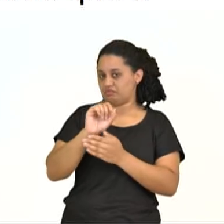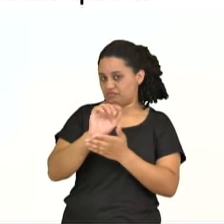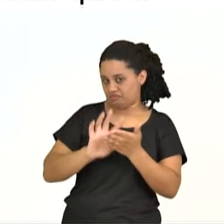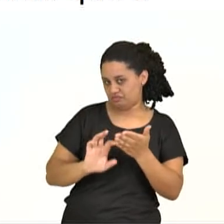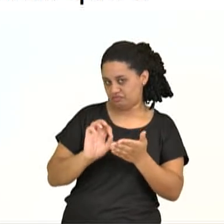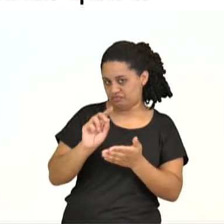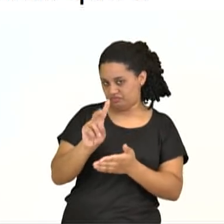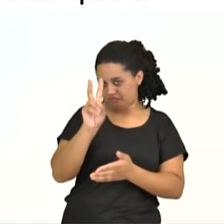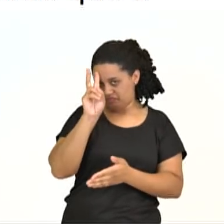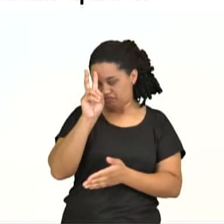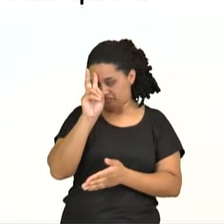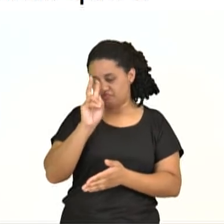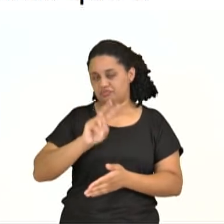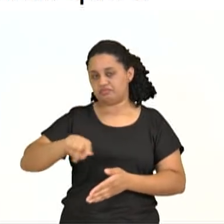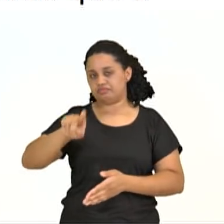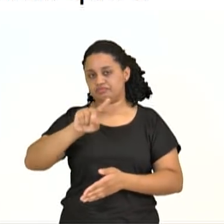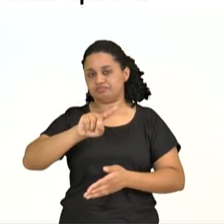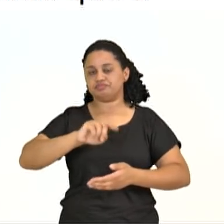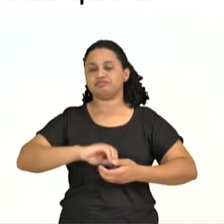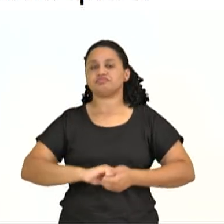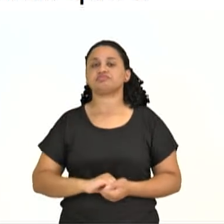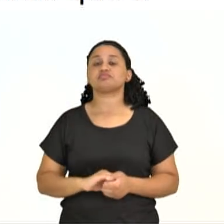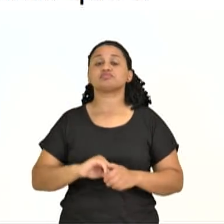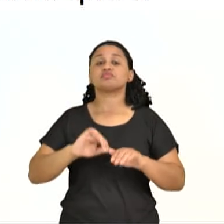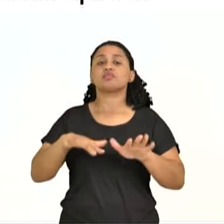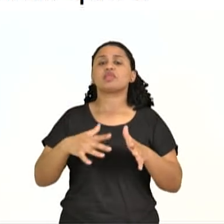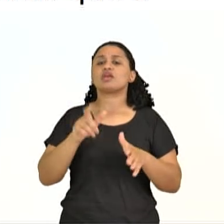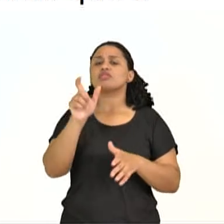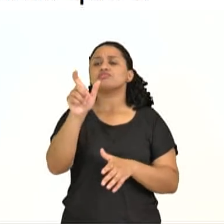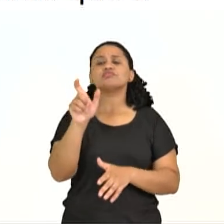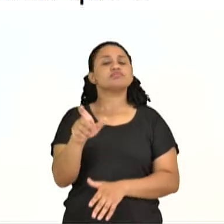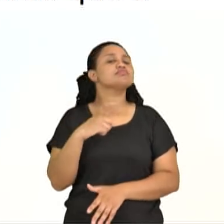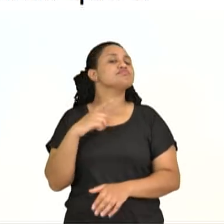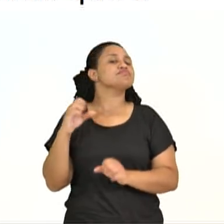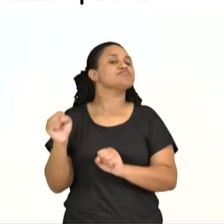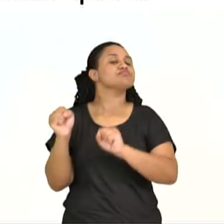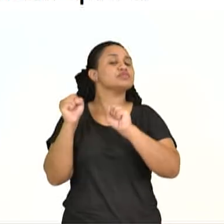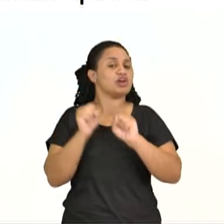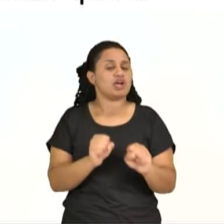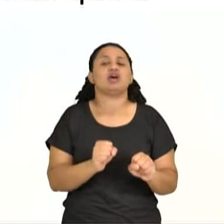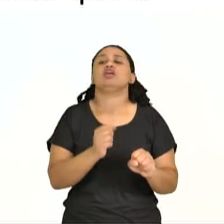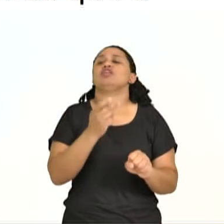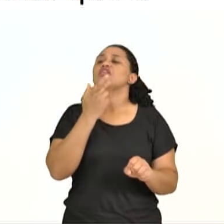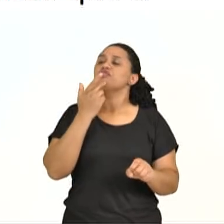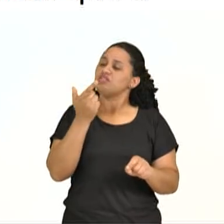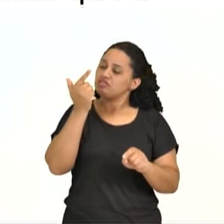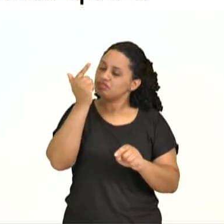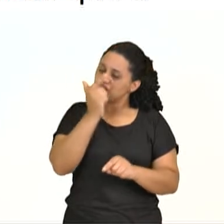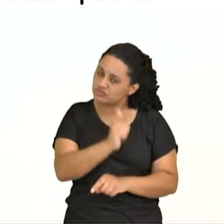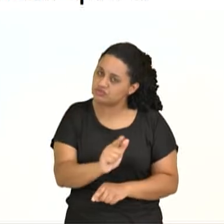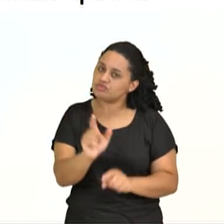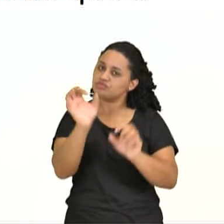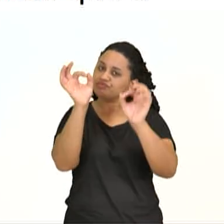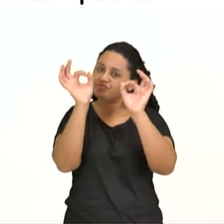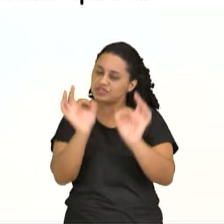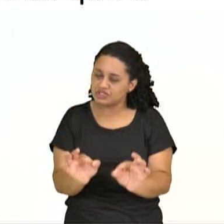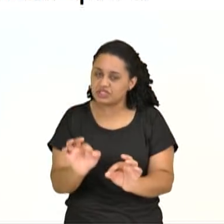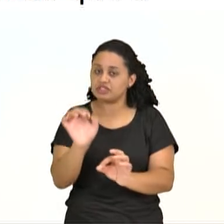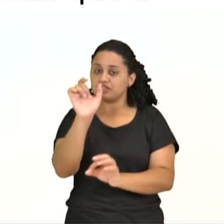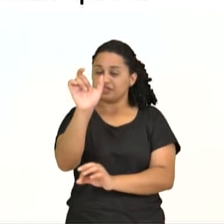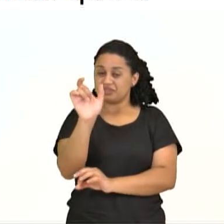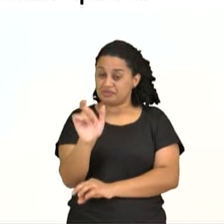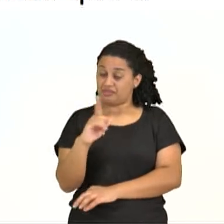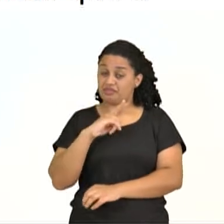lembrar vocês. As palavras têm um poder tremendo. Repito com assertividade. As palavras têm um